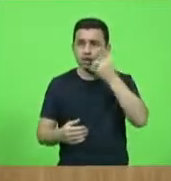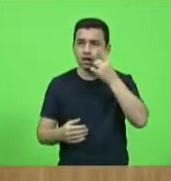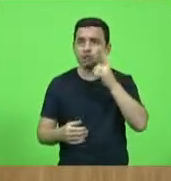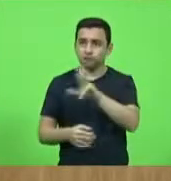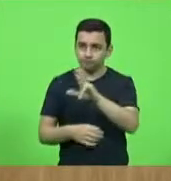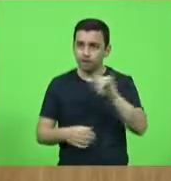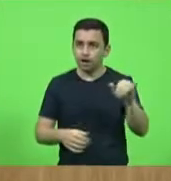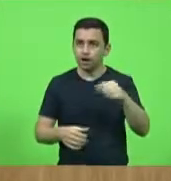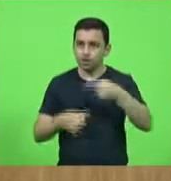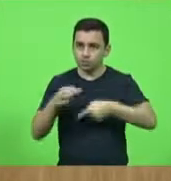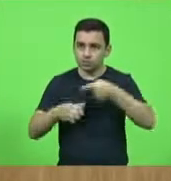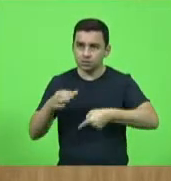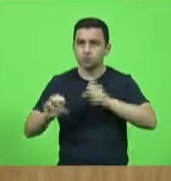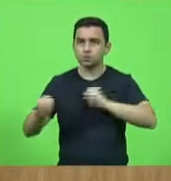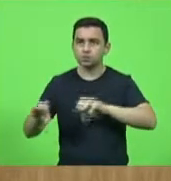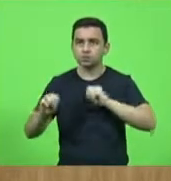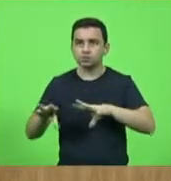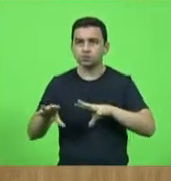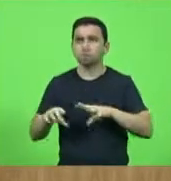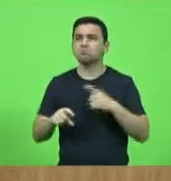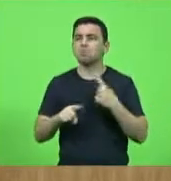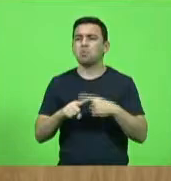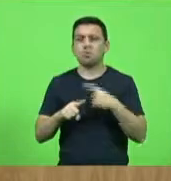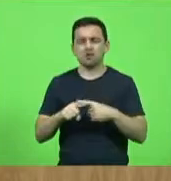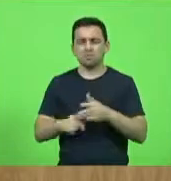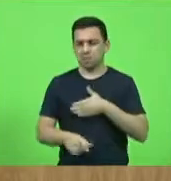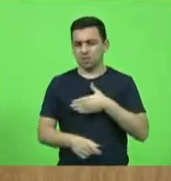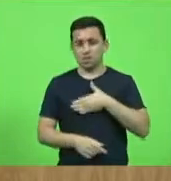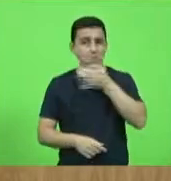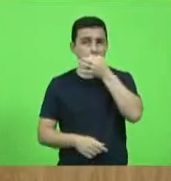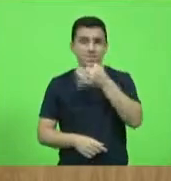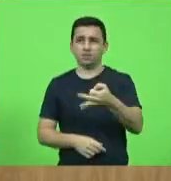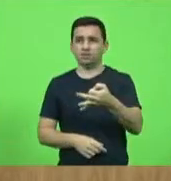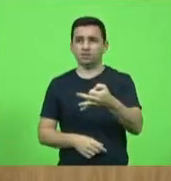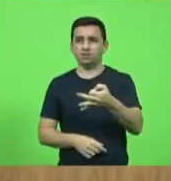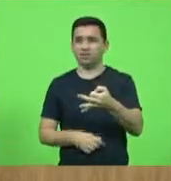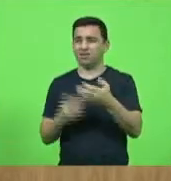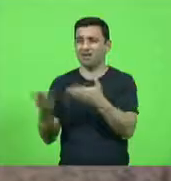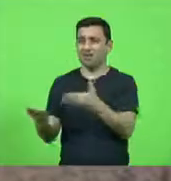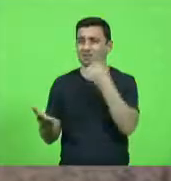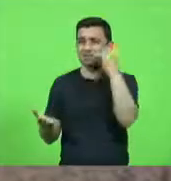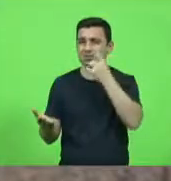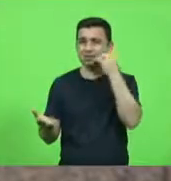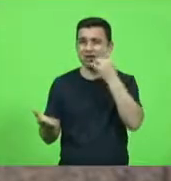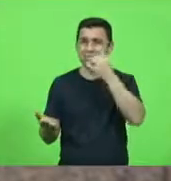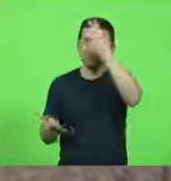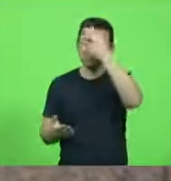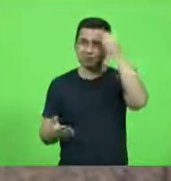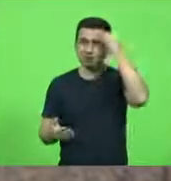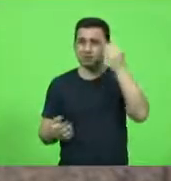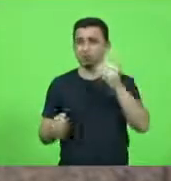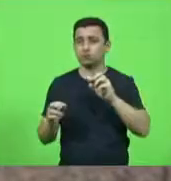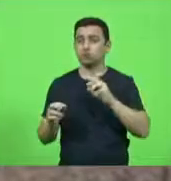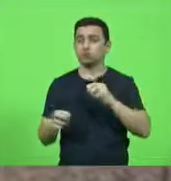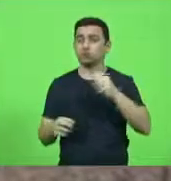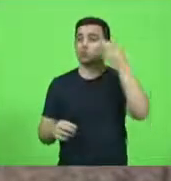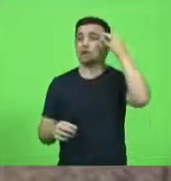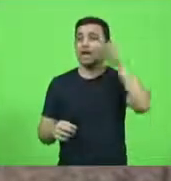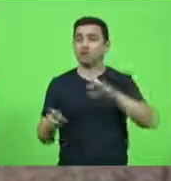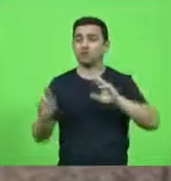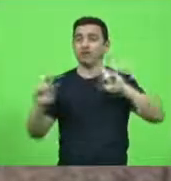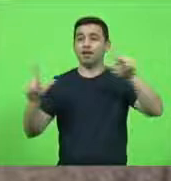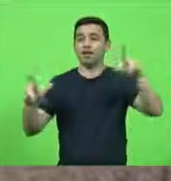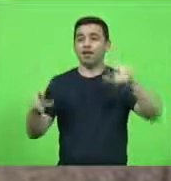parte da Comissão de Educação, porque, na minha opinião, e essa é a minha opinião, a deputada Carminati, ela não sabe diferenciar a sua posição como